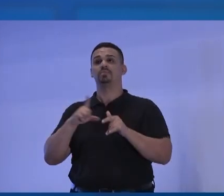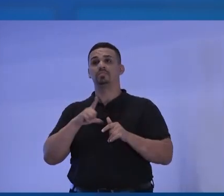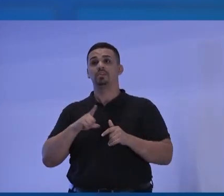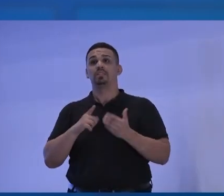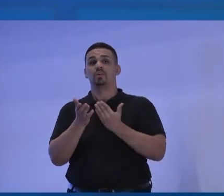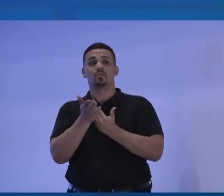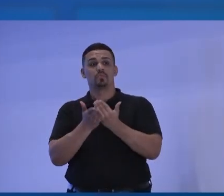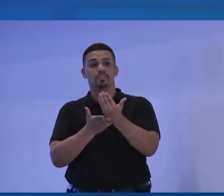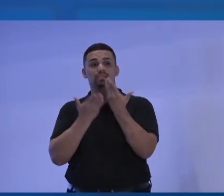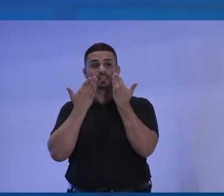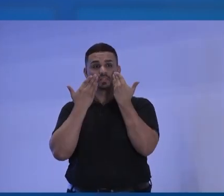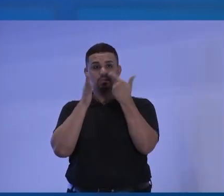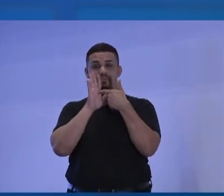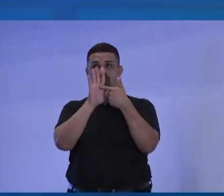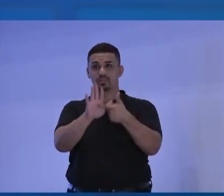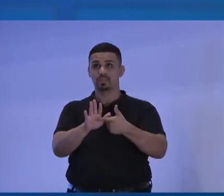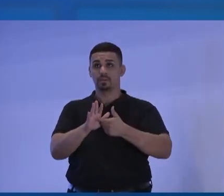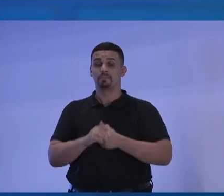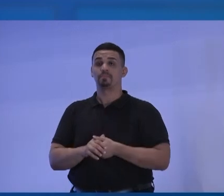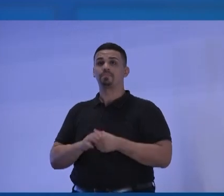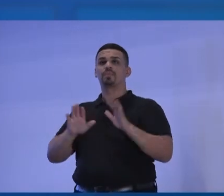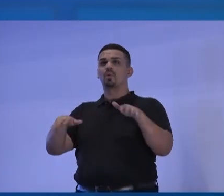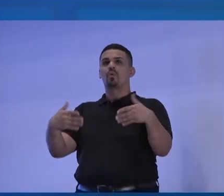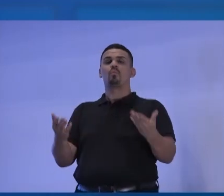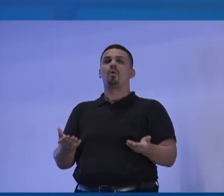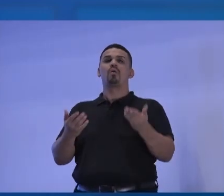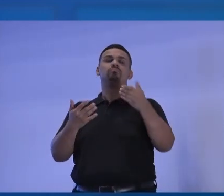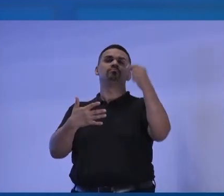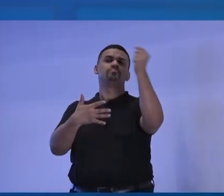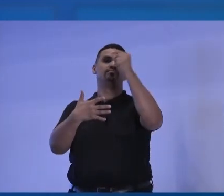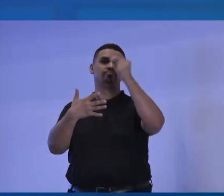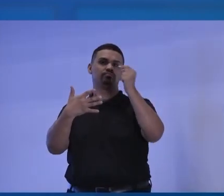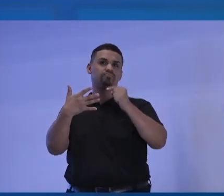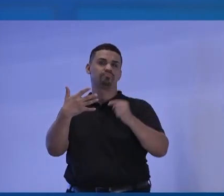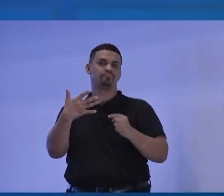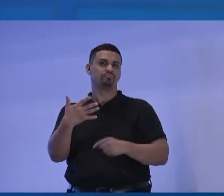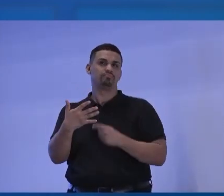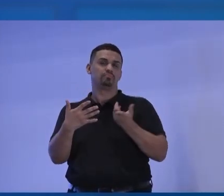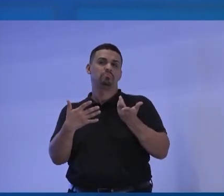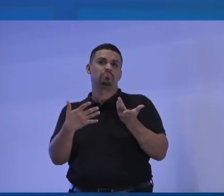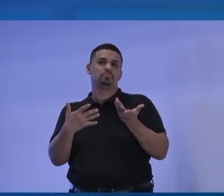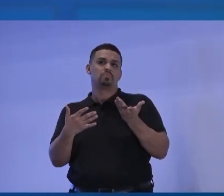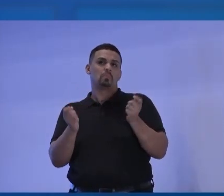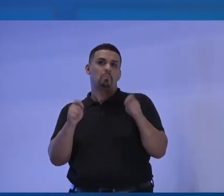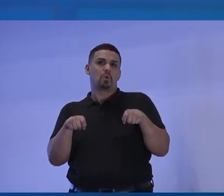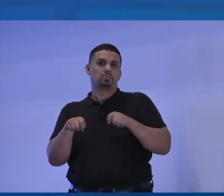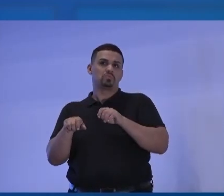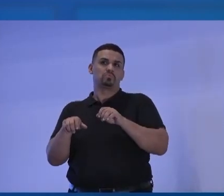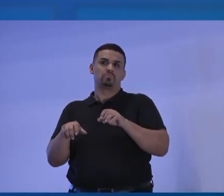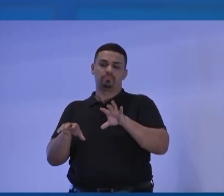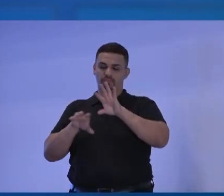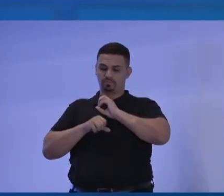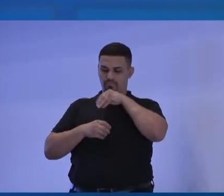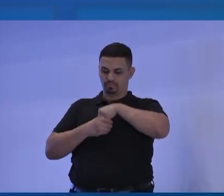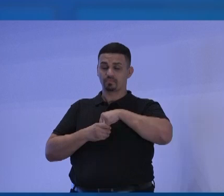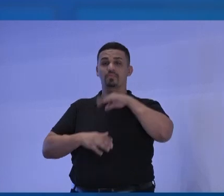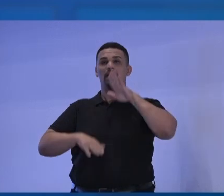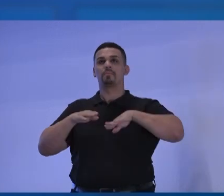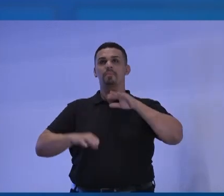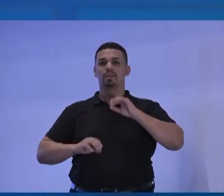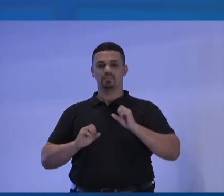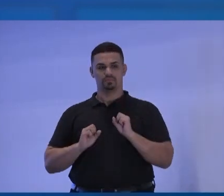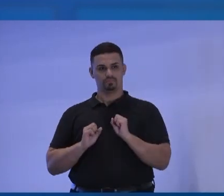a se apresentar. E os sintomas que o paciente vai desenvolver vão depender do sistema imunológico, né, se ele tem algum